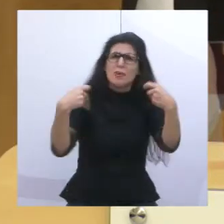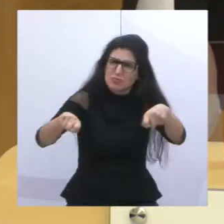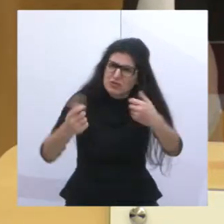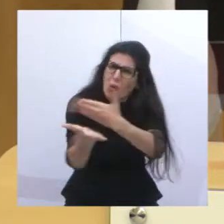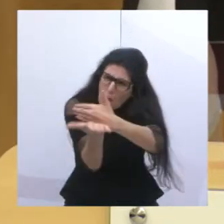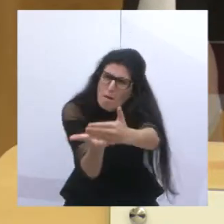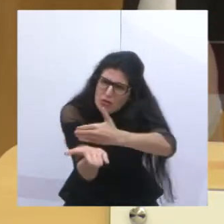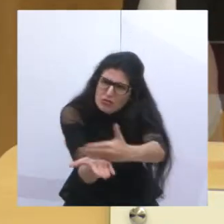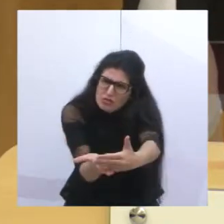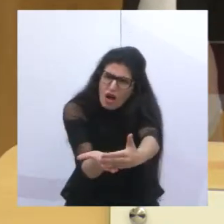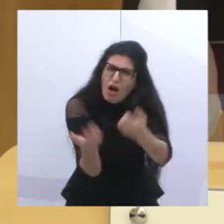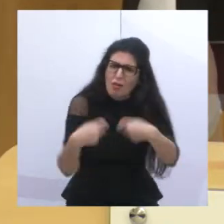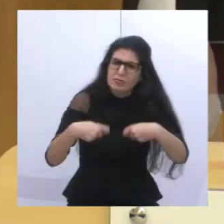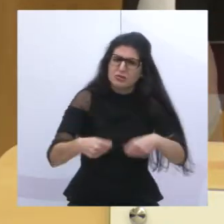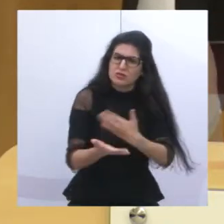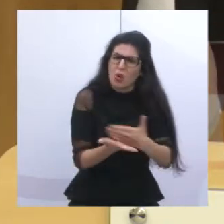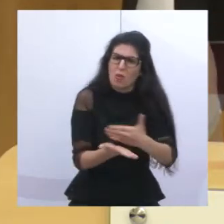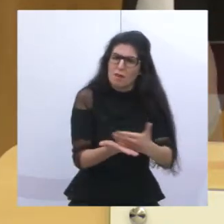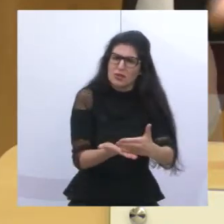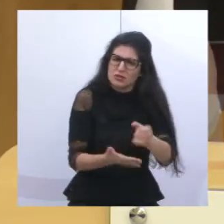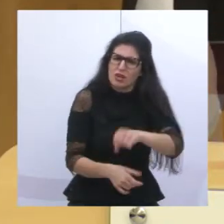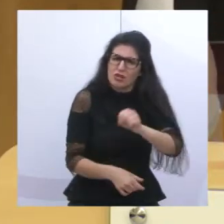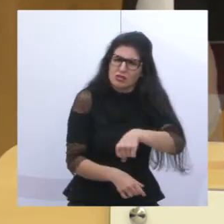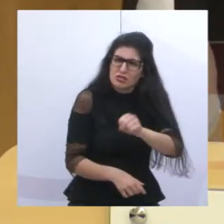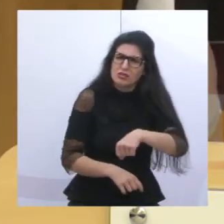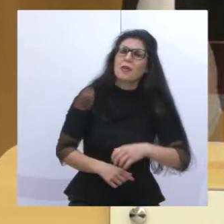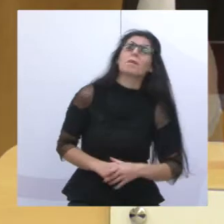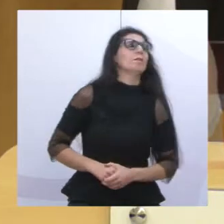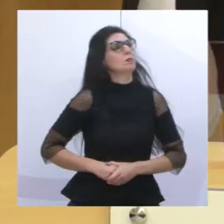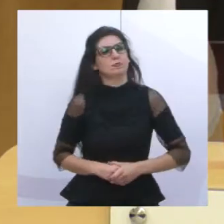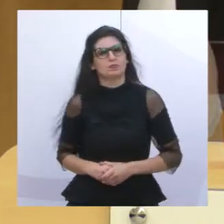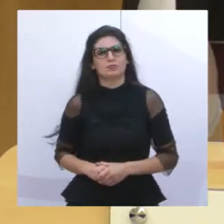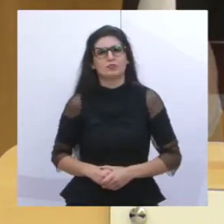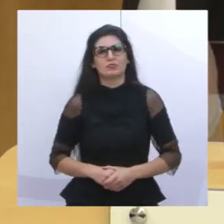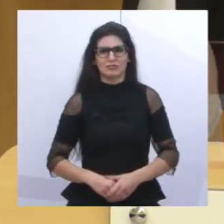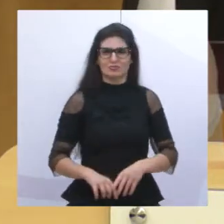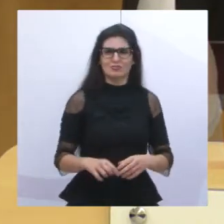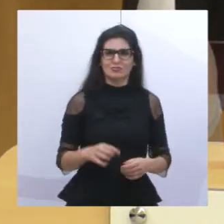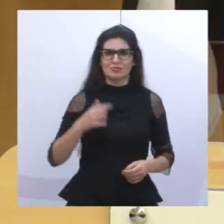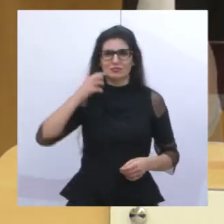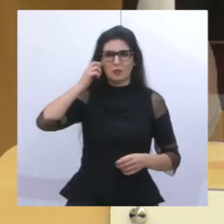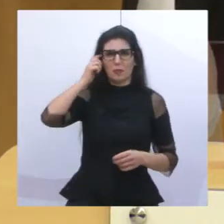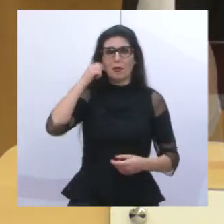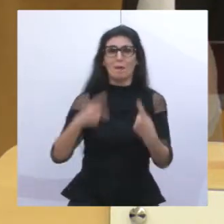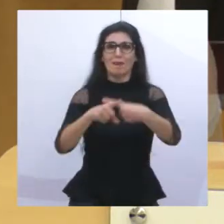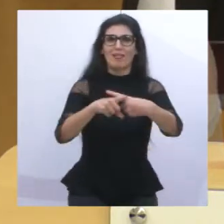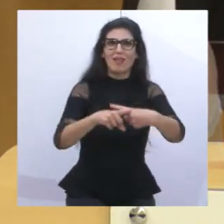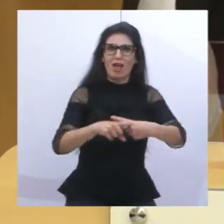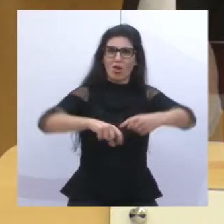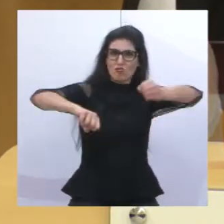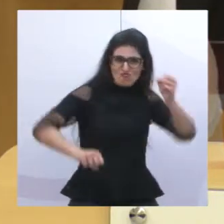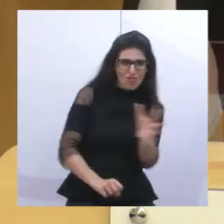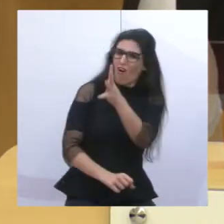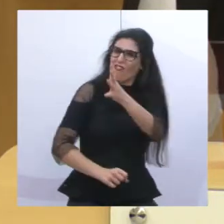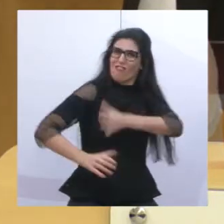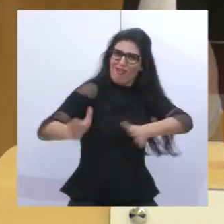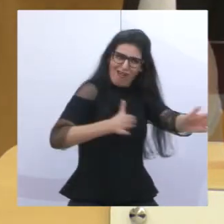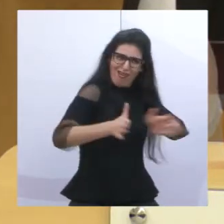nenhum ponto, então para que a gente renovou um governo, uma